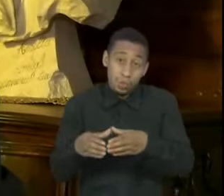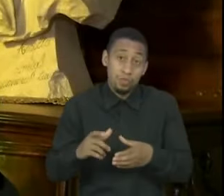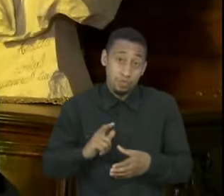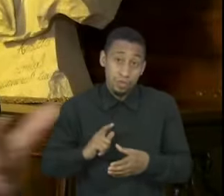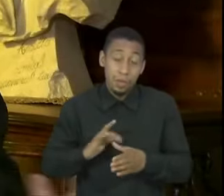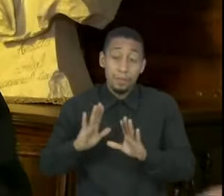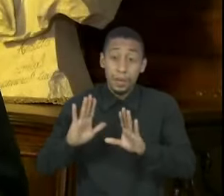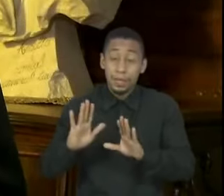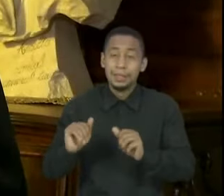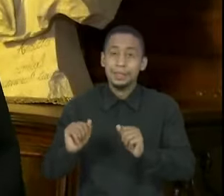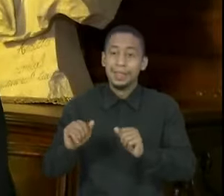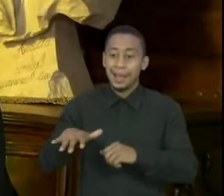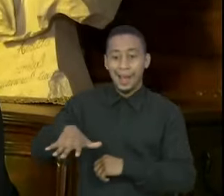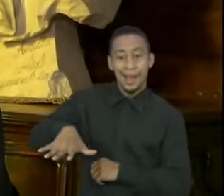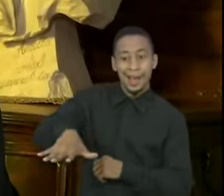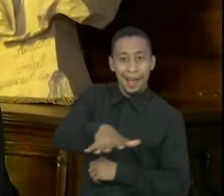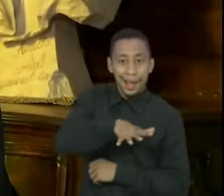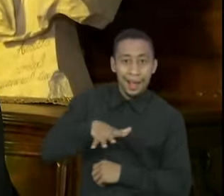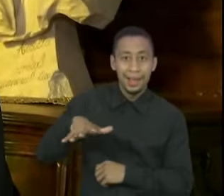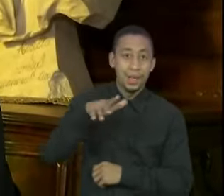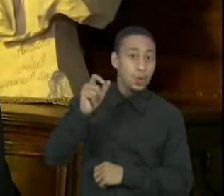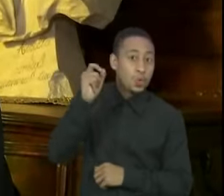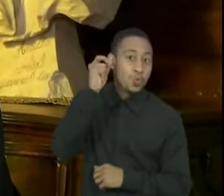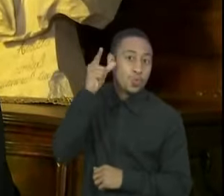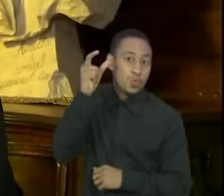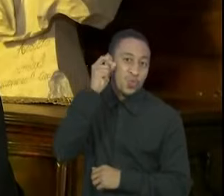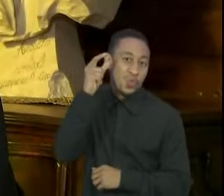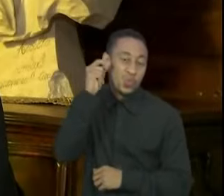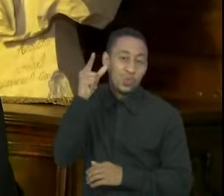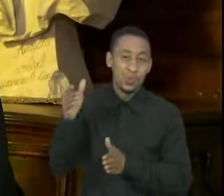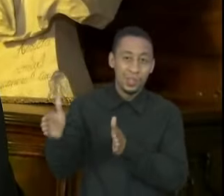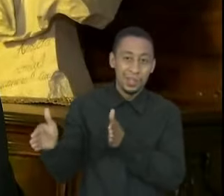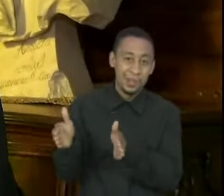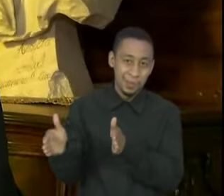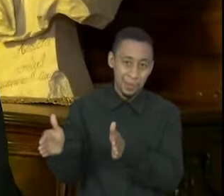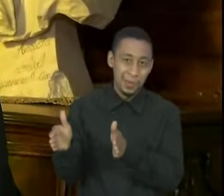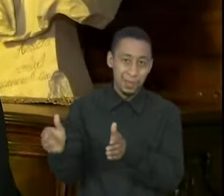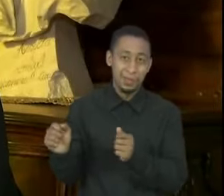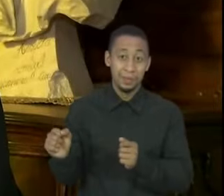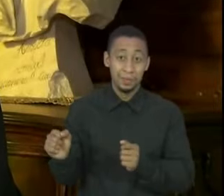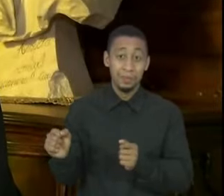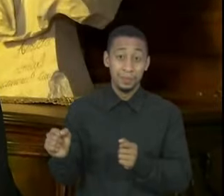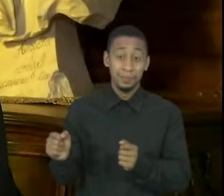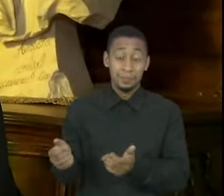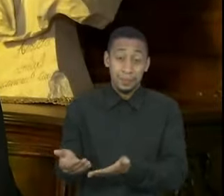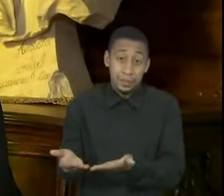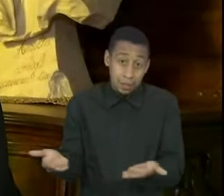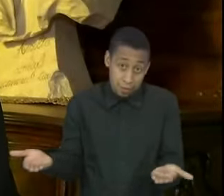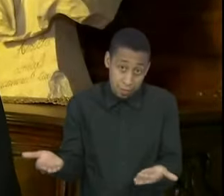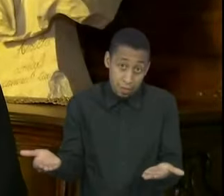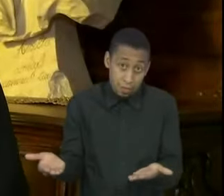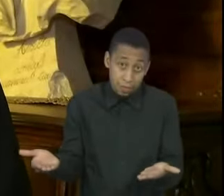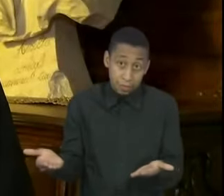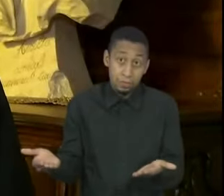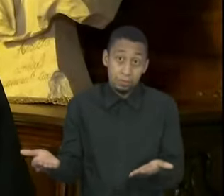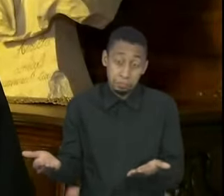estava dentro da condição geral da cultura do momento é e hoje